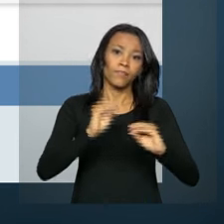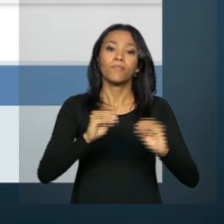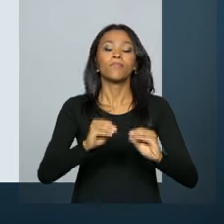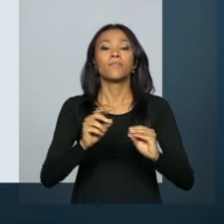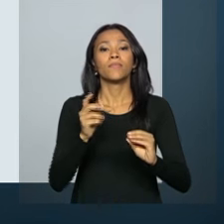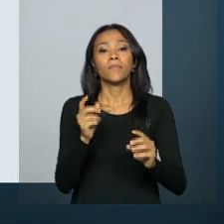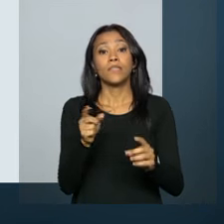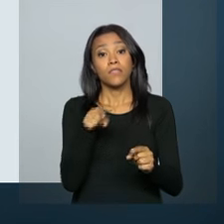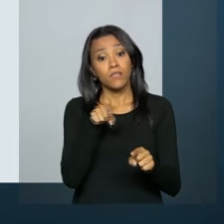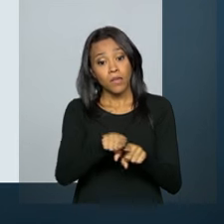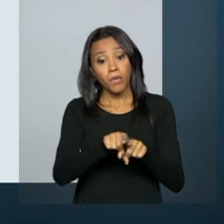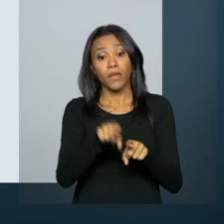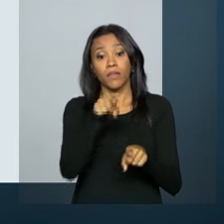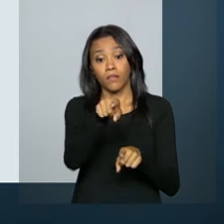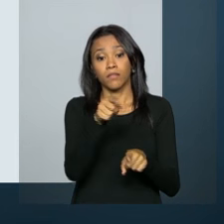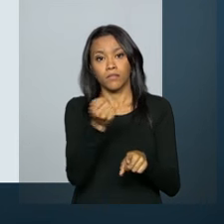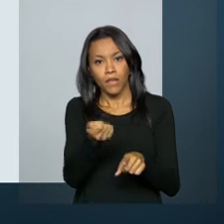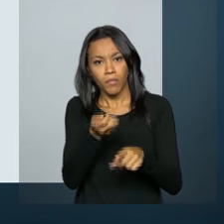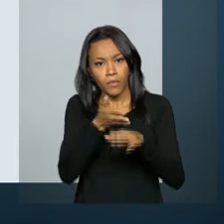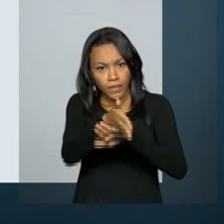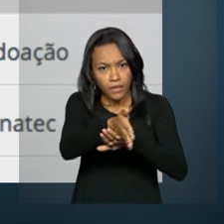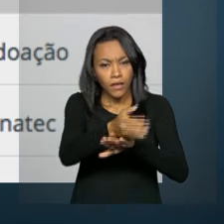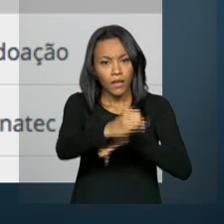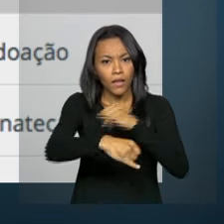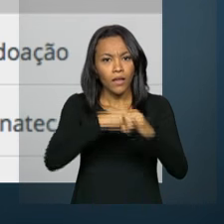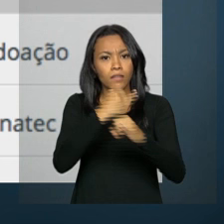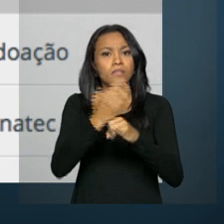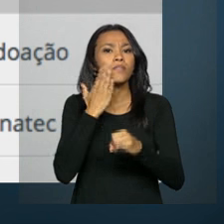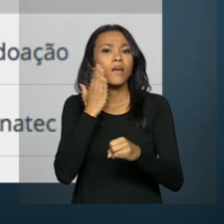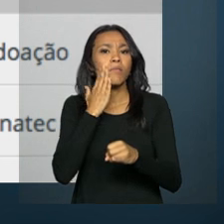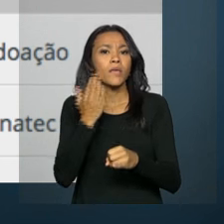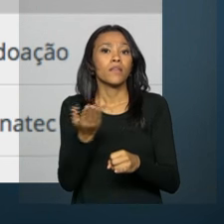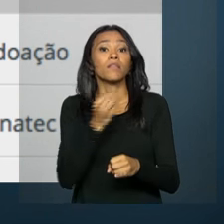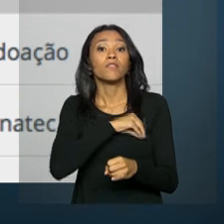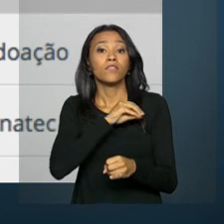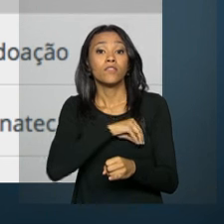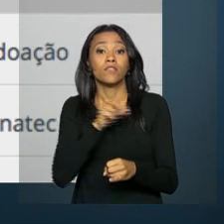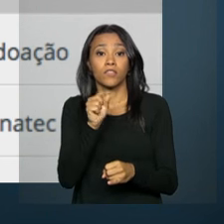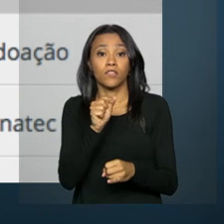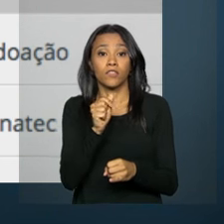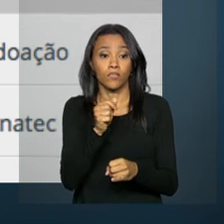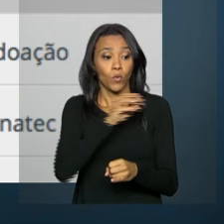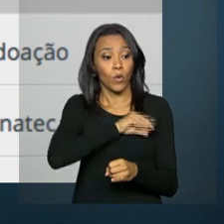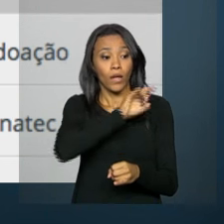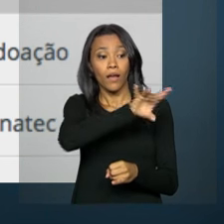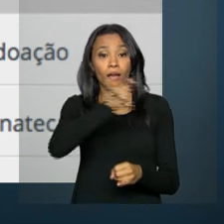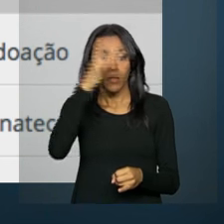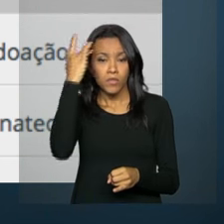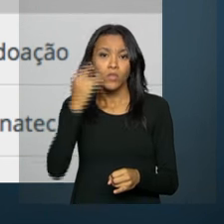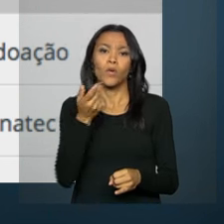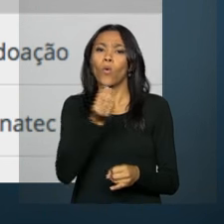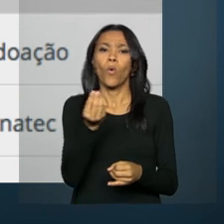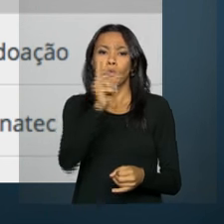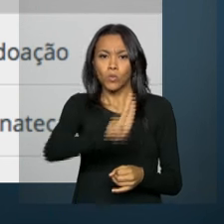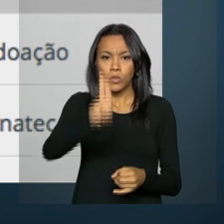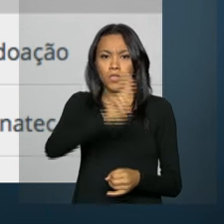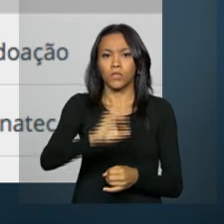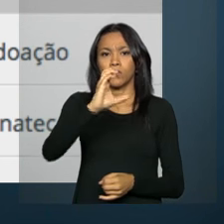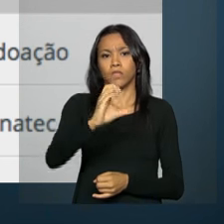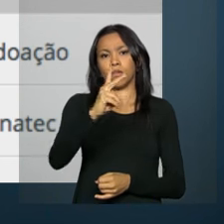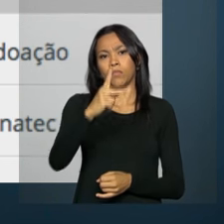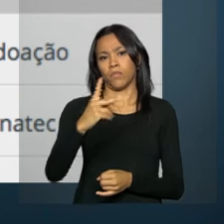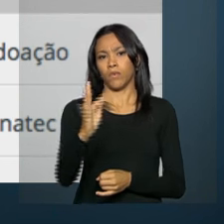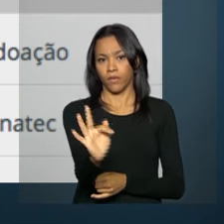doações o recurso também permite a declaração de rendimentos recebidos de pessoas físicas indicando o CPF da fonte pagadora